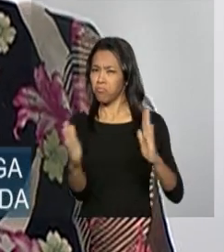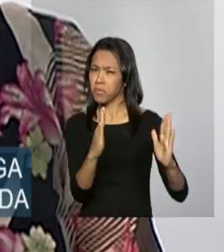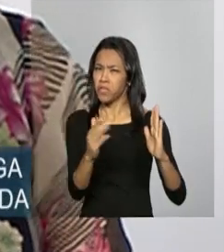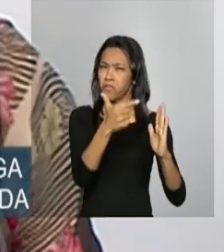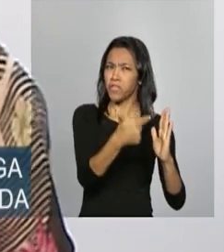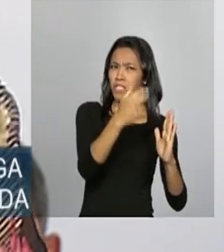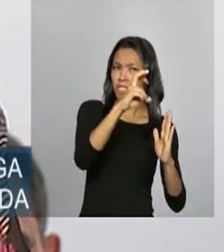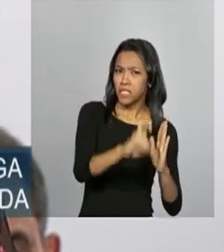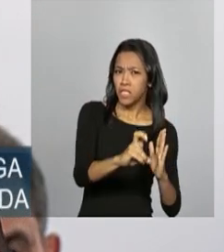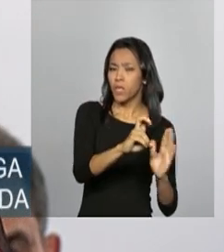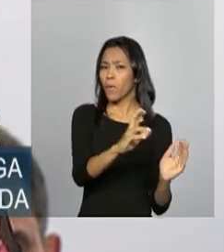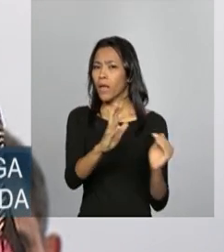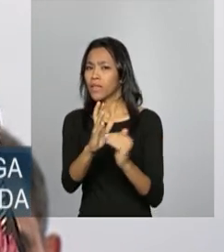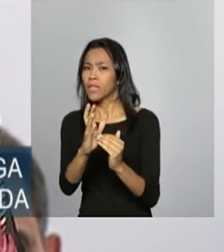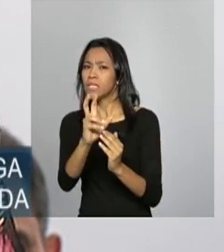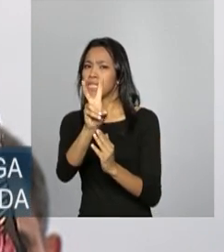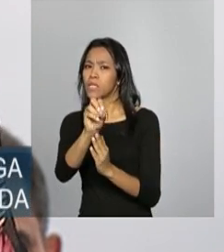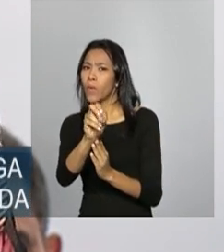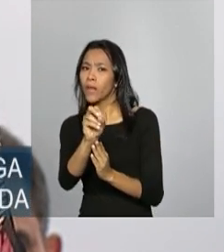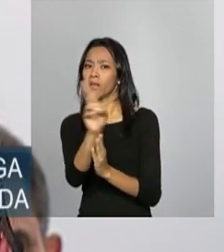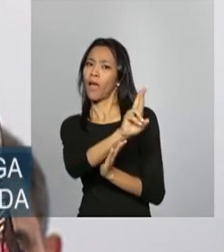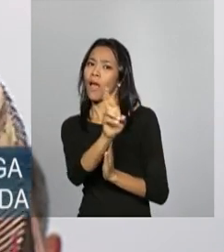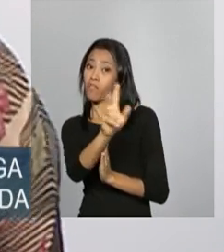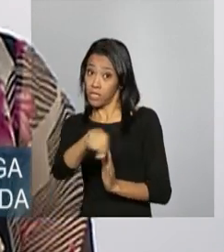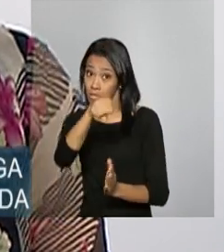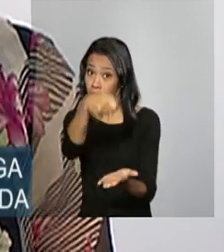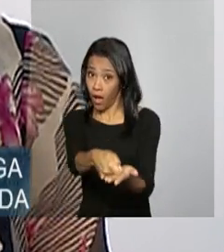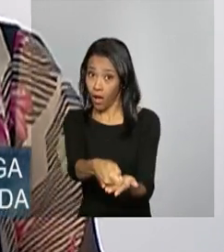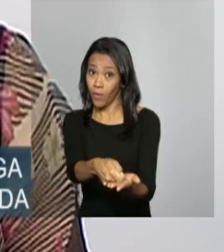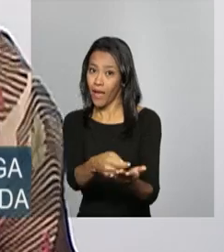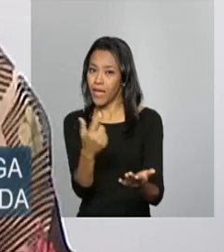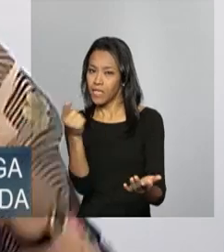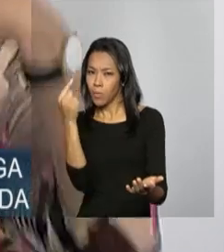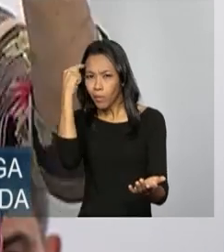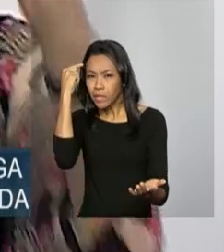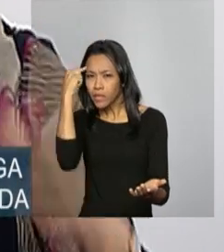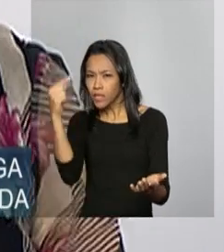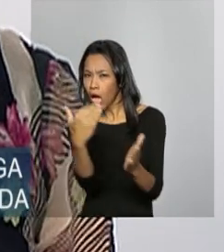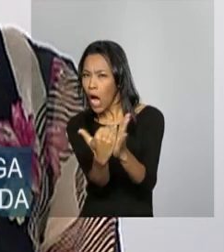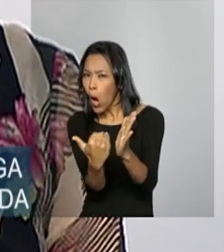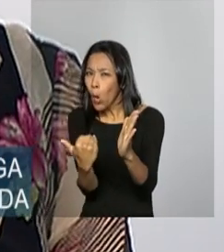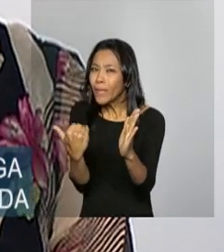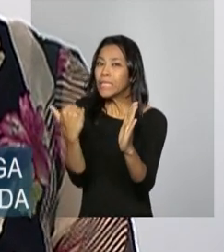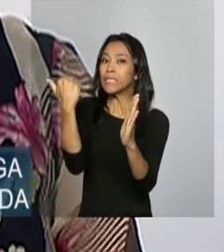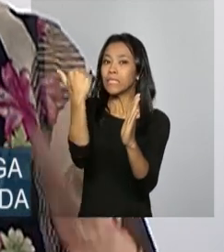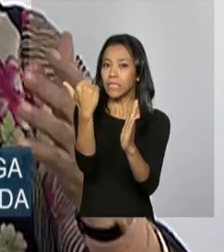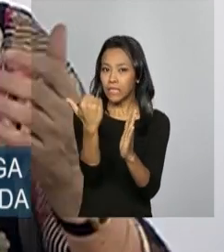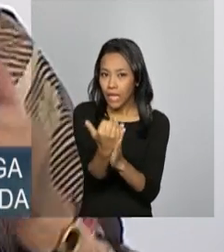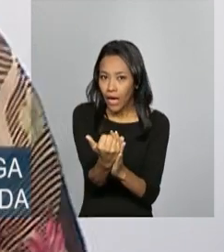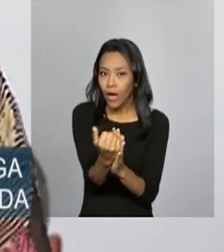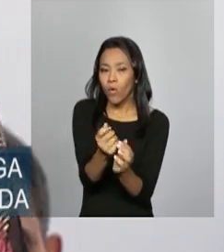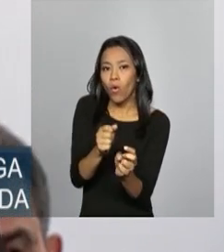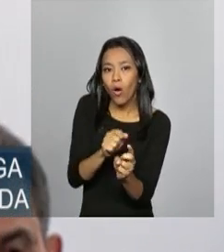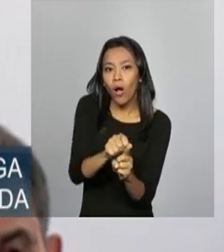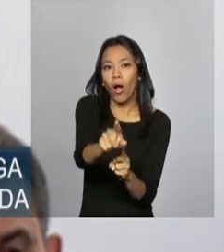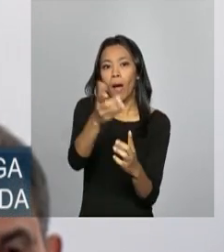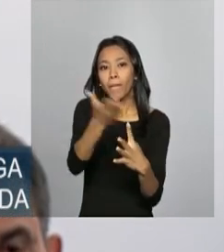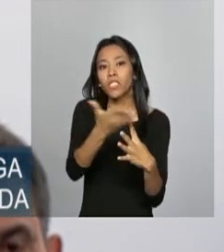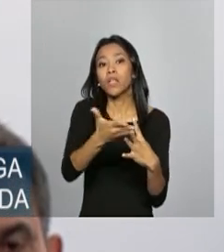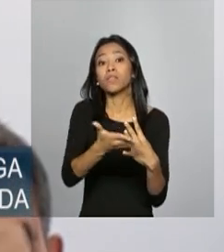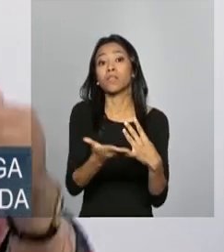25 a 50 reais. É aumentar muito essa prestação, ou